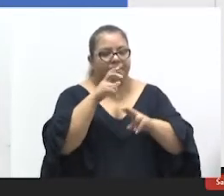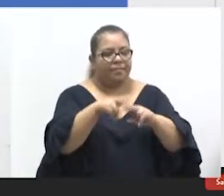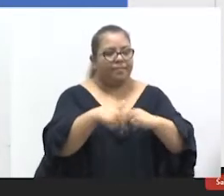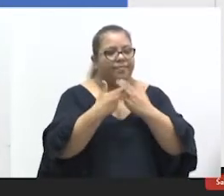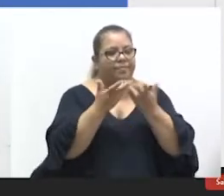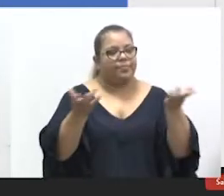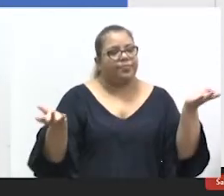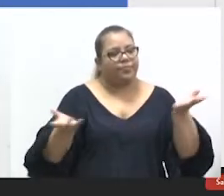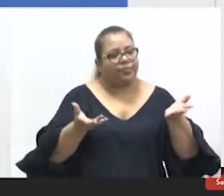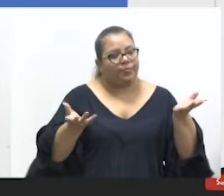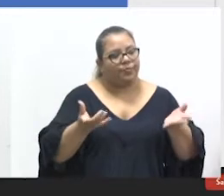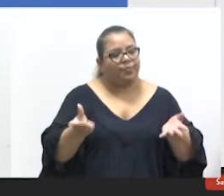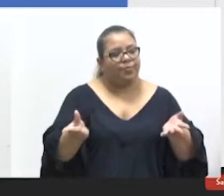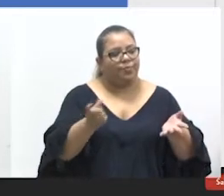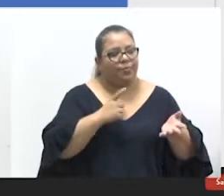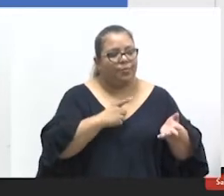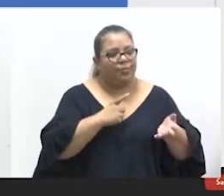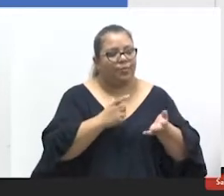temos, então,